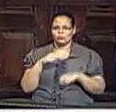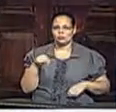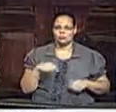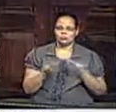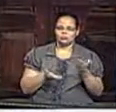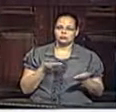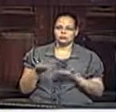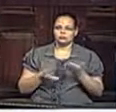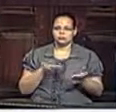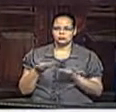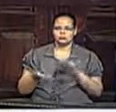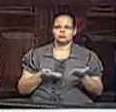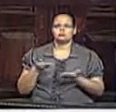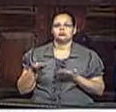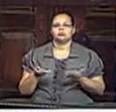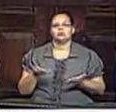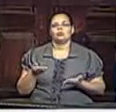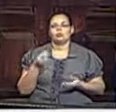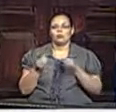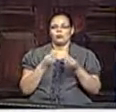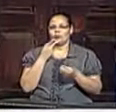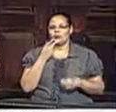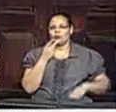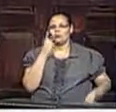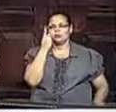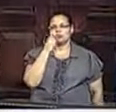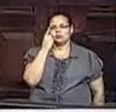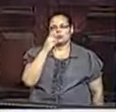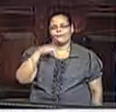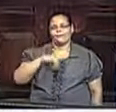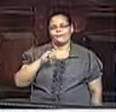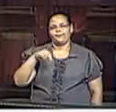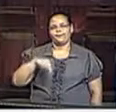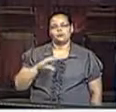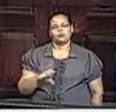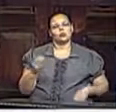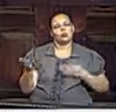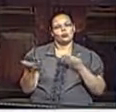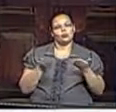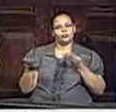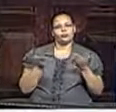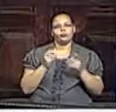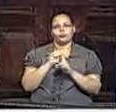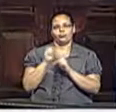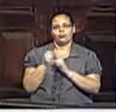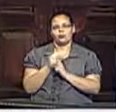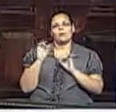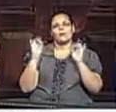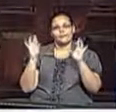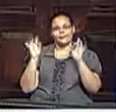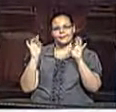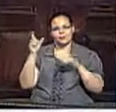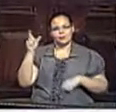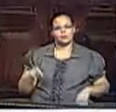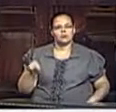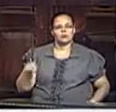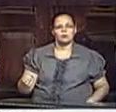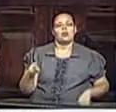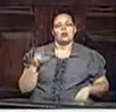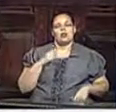tratando aqui de maneira proativa, como disse o deputado Carlos Mink, ouvindo a sociedade, ouvindo especialistas e traçando uma